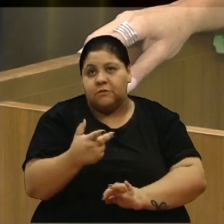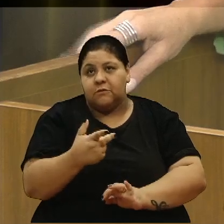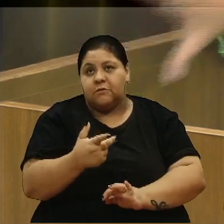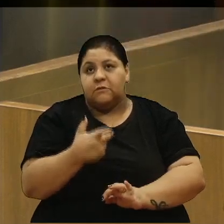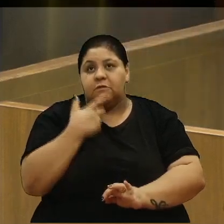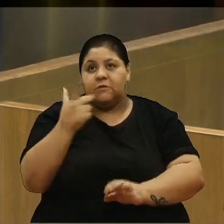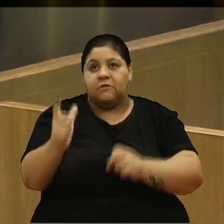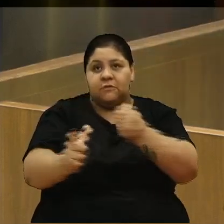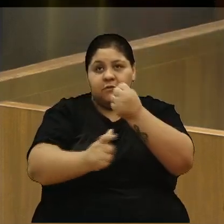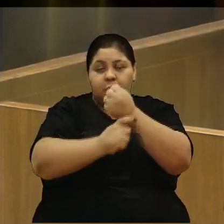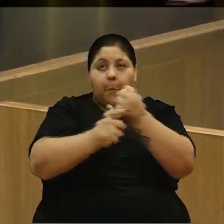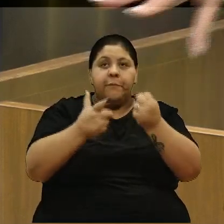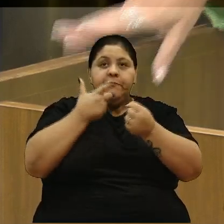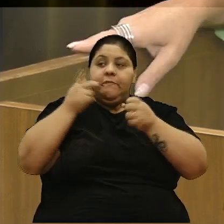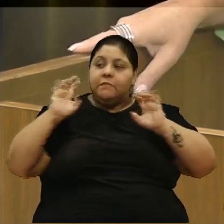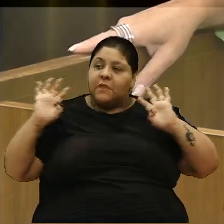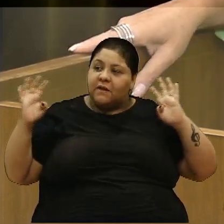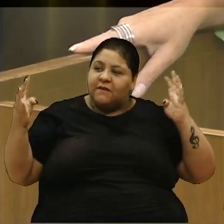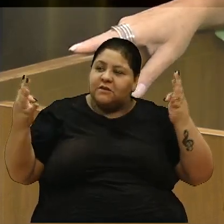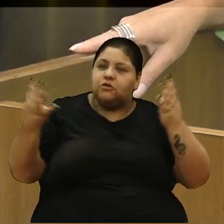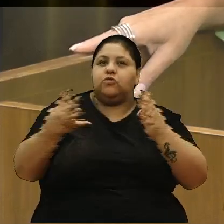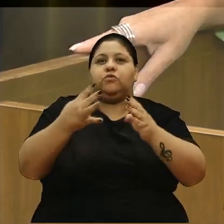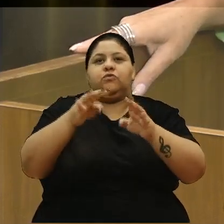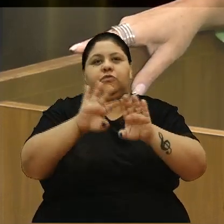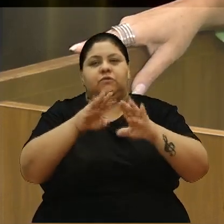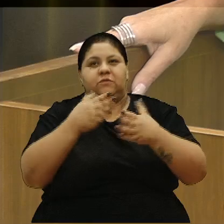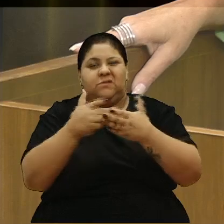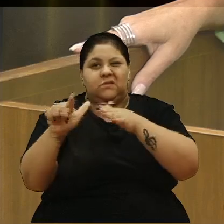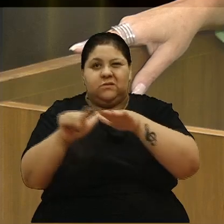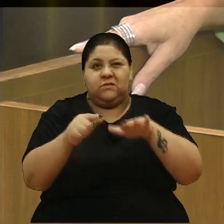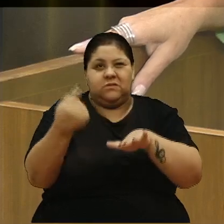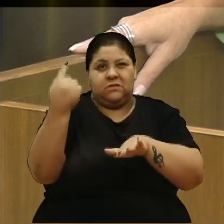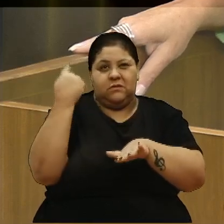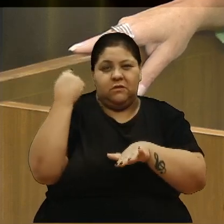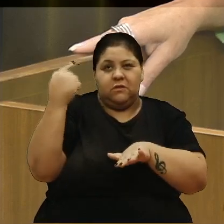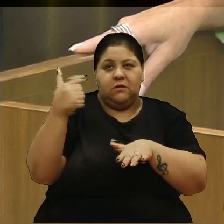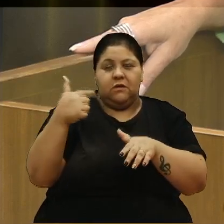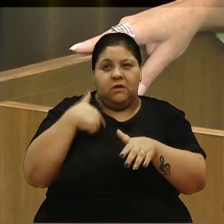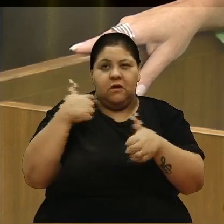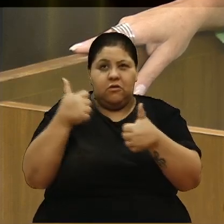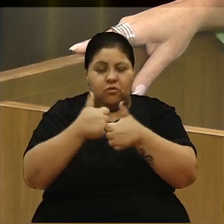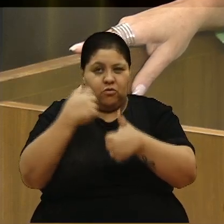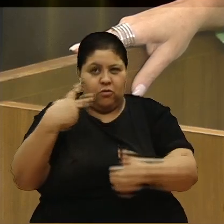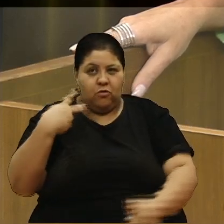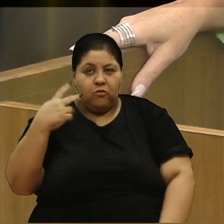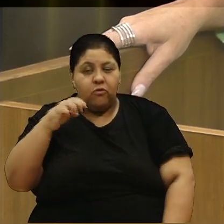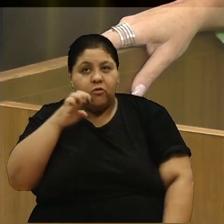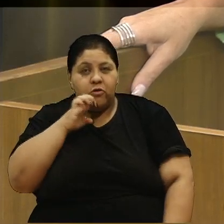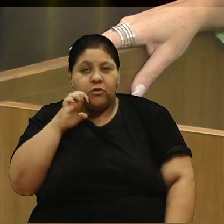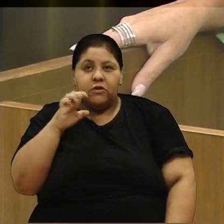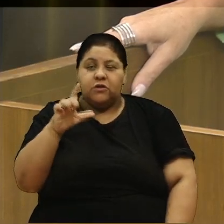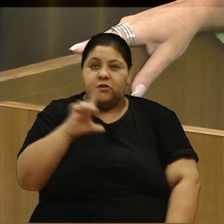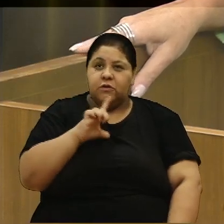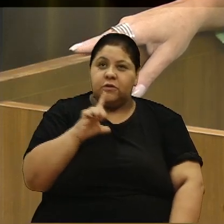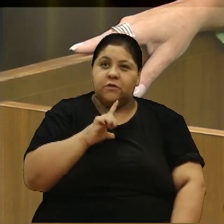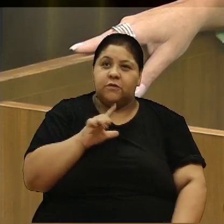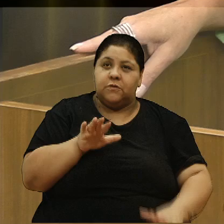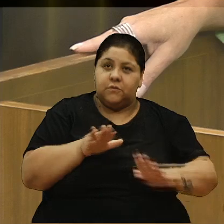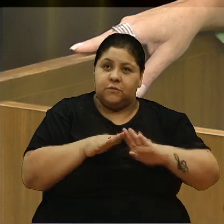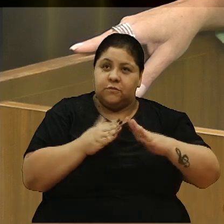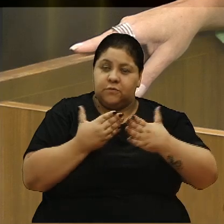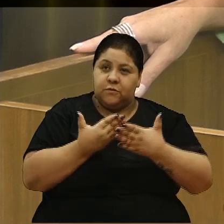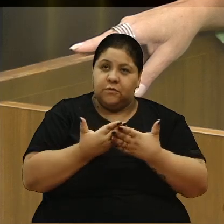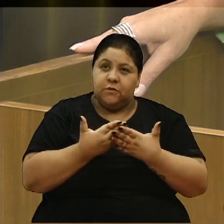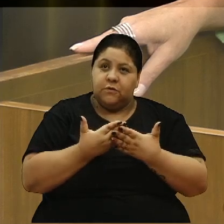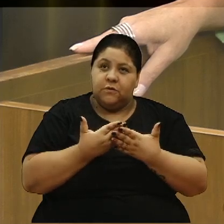de segurança, a gente fala do entorno da escola. A semana passada, eu e a vereadora Estela estivemos na escola